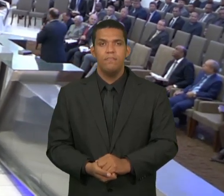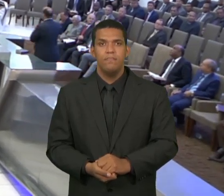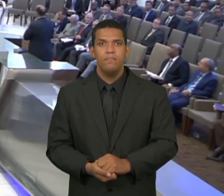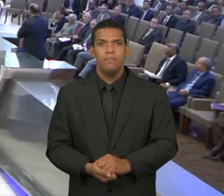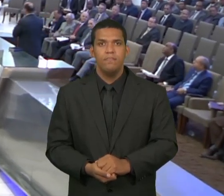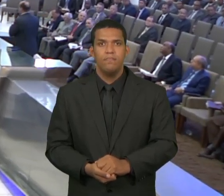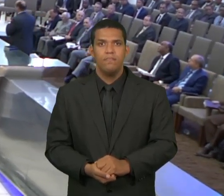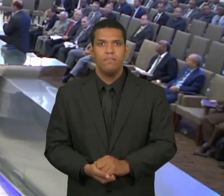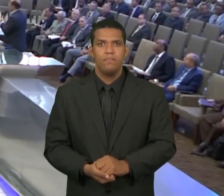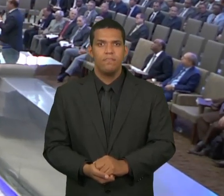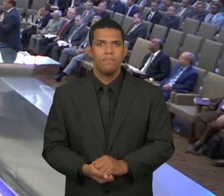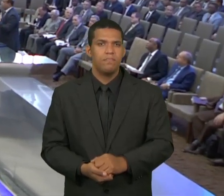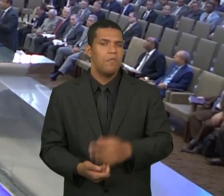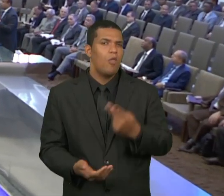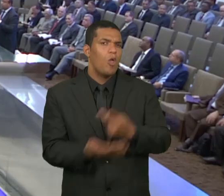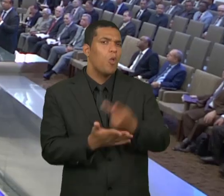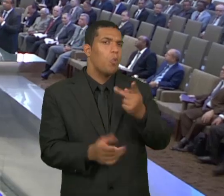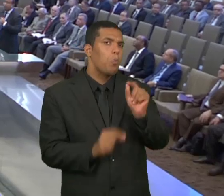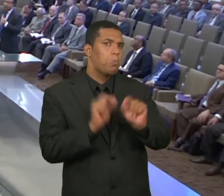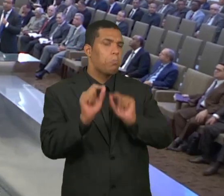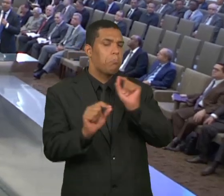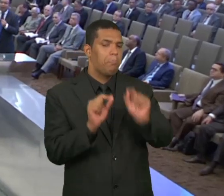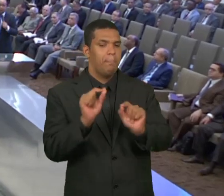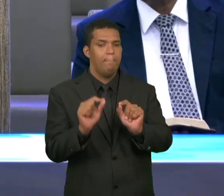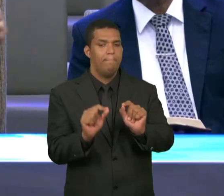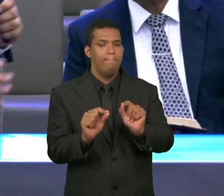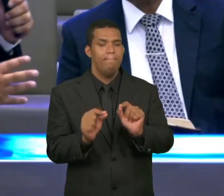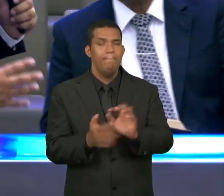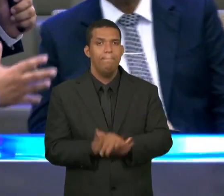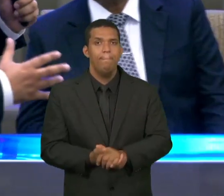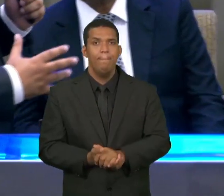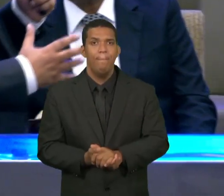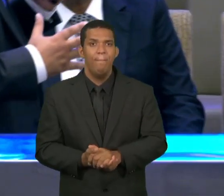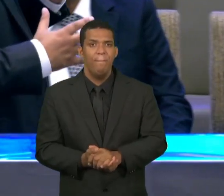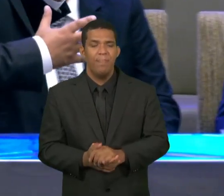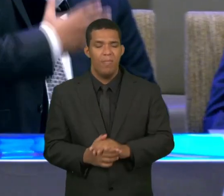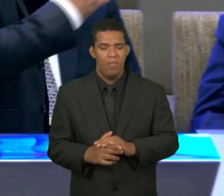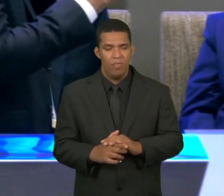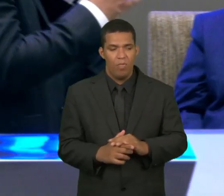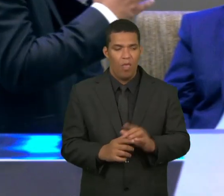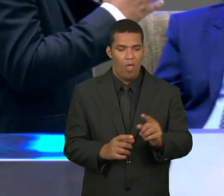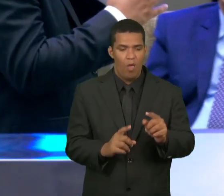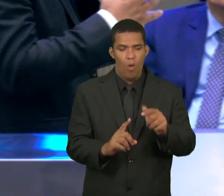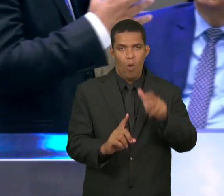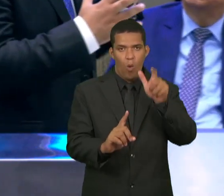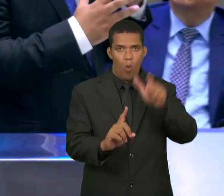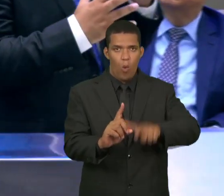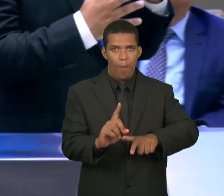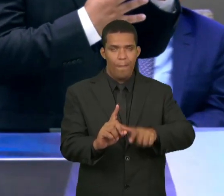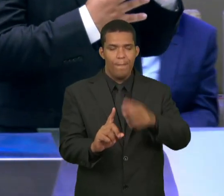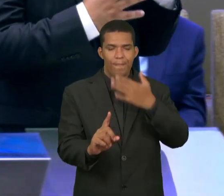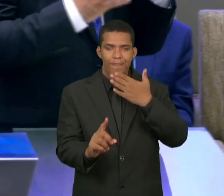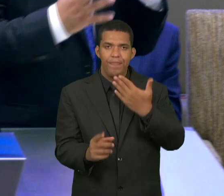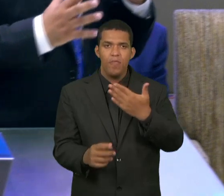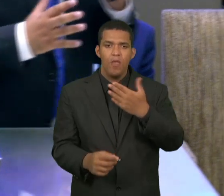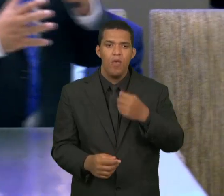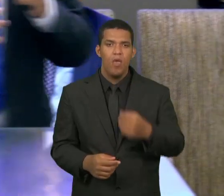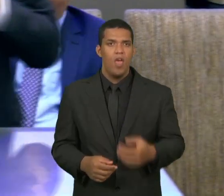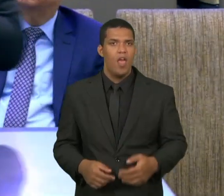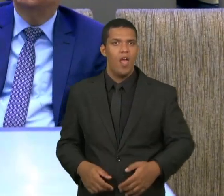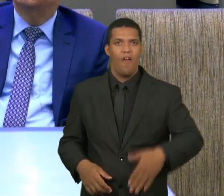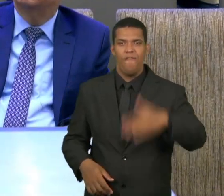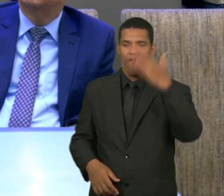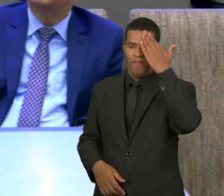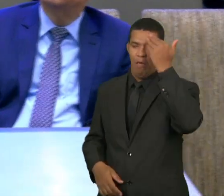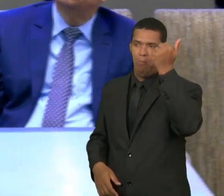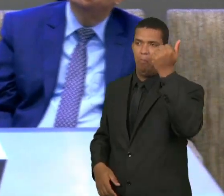E sabe o que foi que aconteceu? Aaron começou a fazer, diga comigo, sucesso.